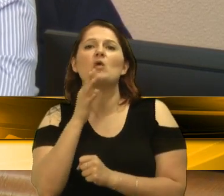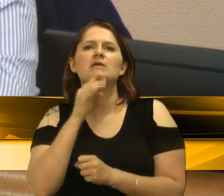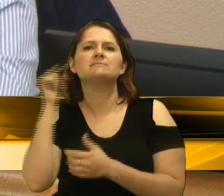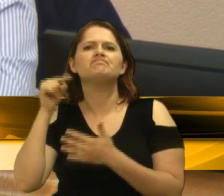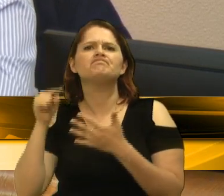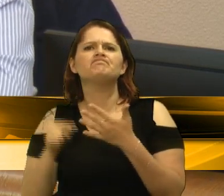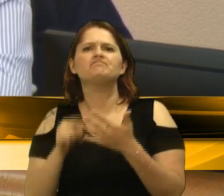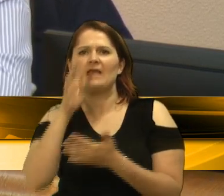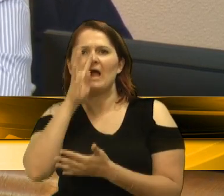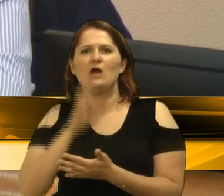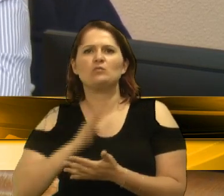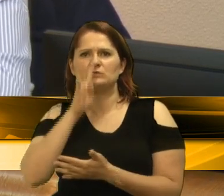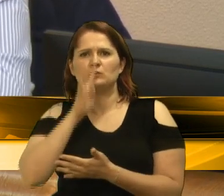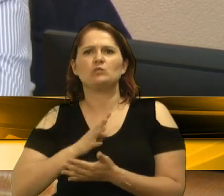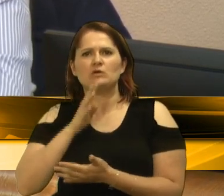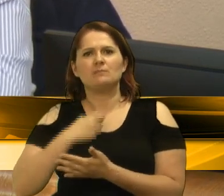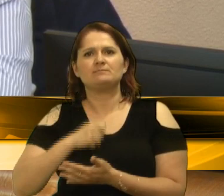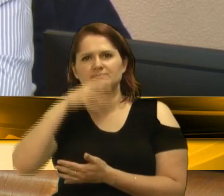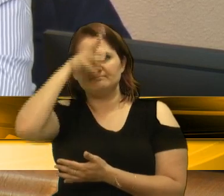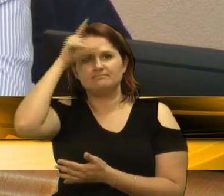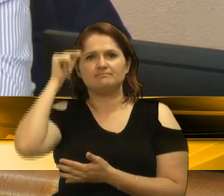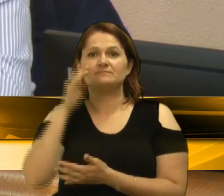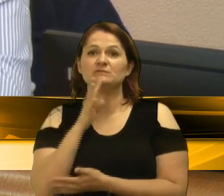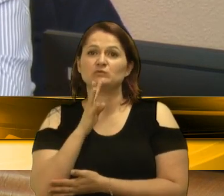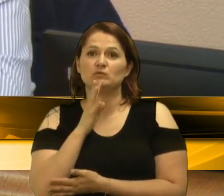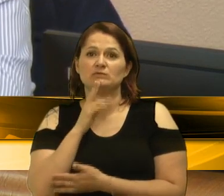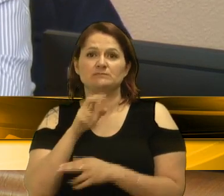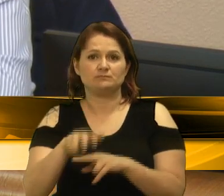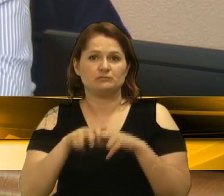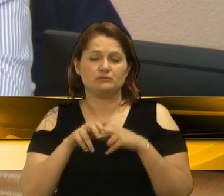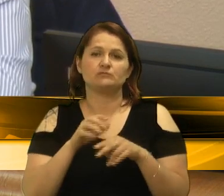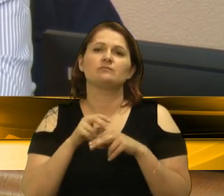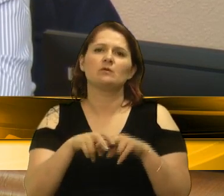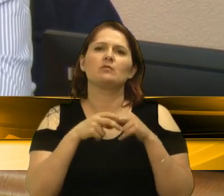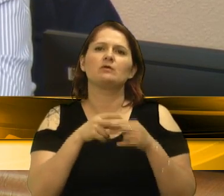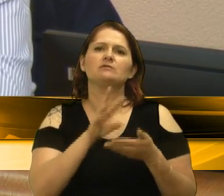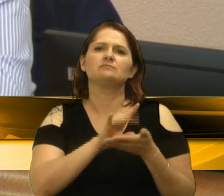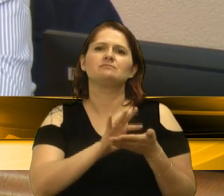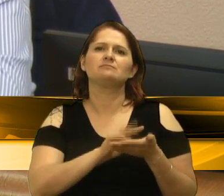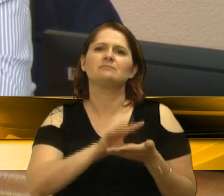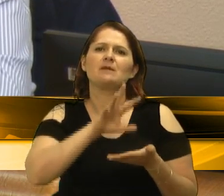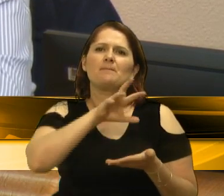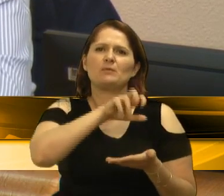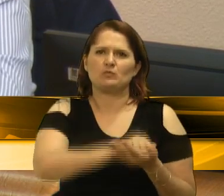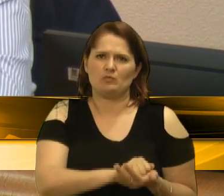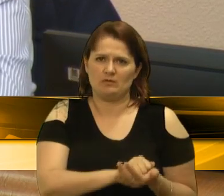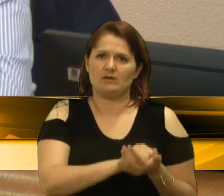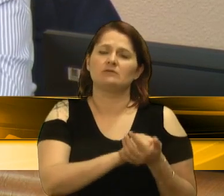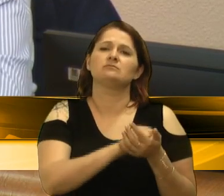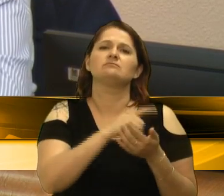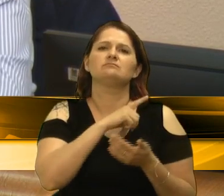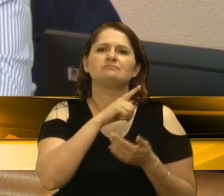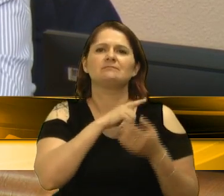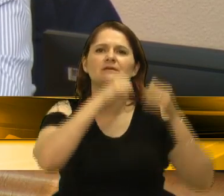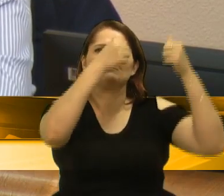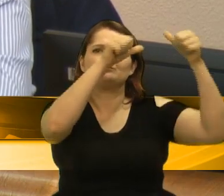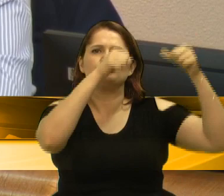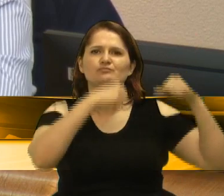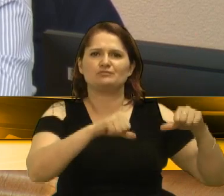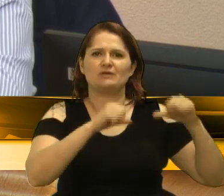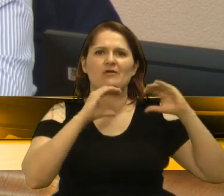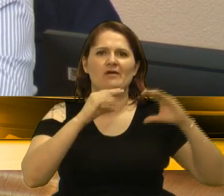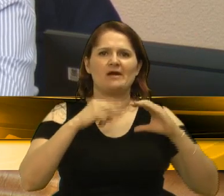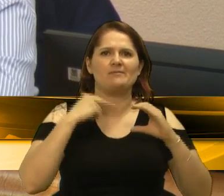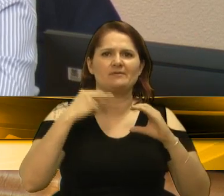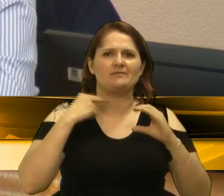própria ilegalidade. Segundo, protocolo. Ao ser protocolado o projeto de decreto legislativo, deve ser publicado no mural da Câmara e deve ser lido na